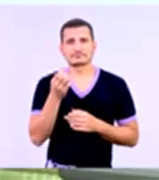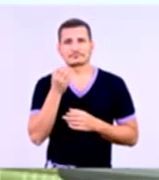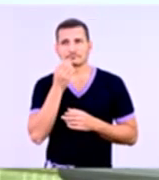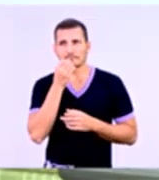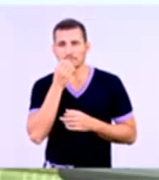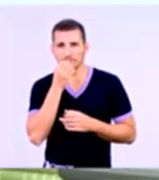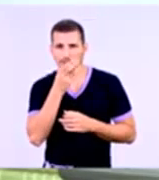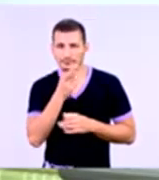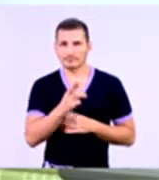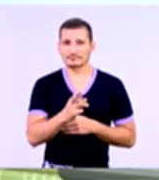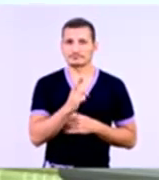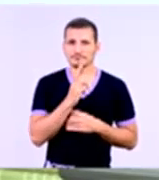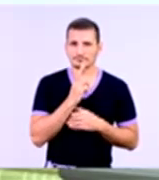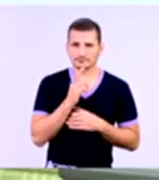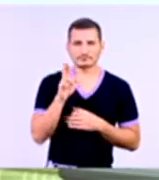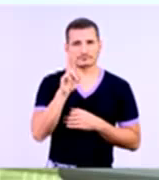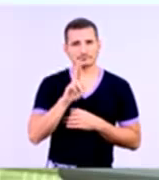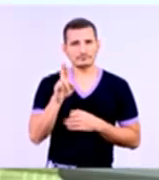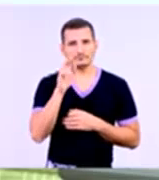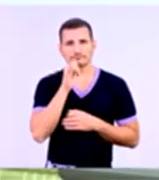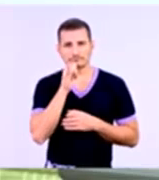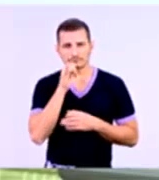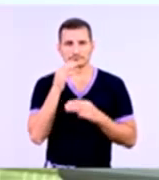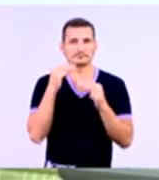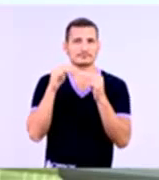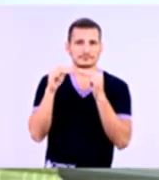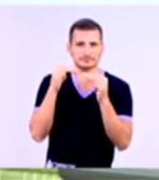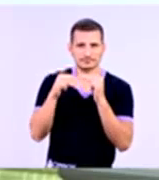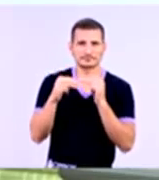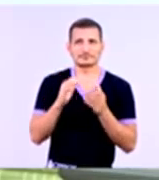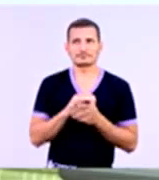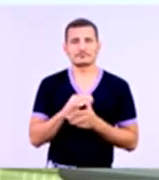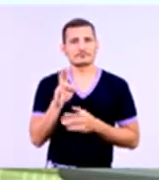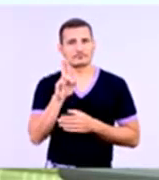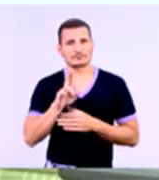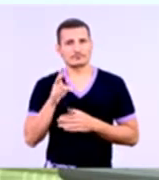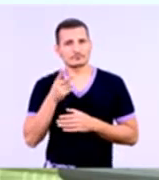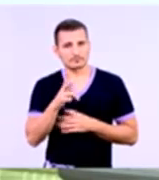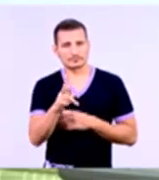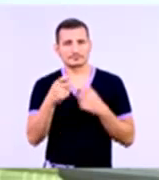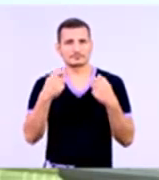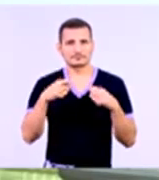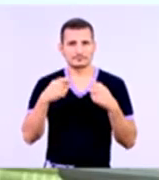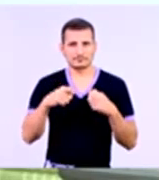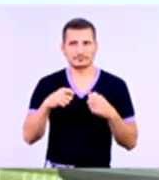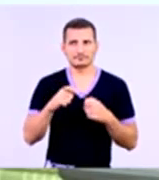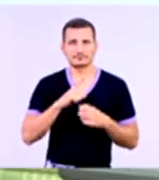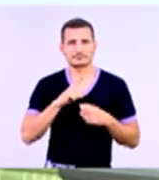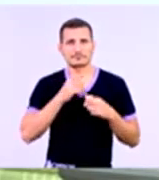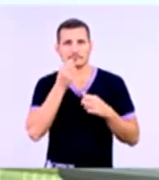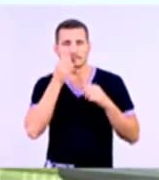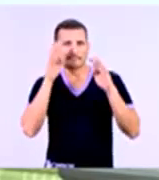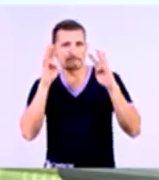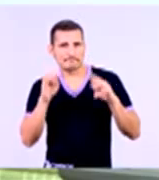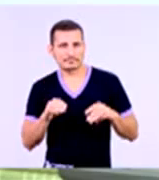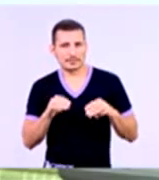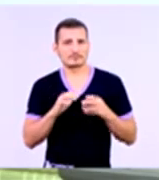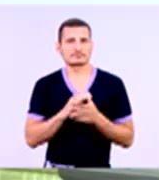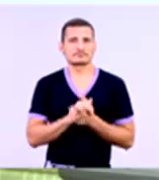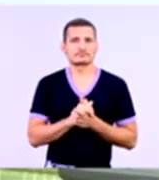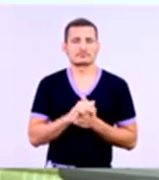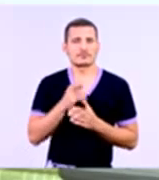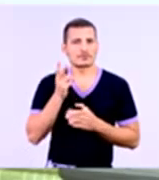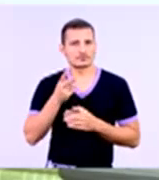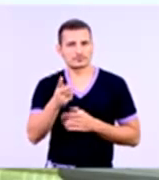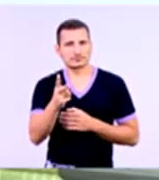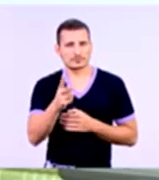bom feedback, utilizando, por exemplo, mensagens. O usuário sempre precisa estar bem instruído para continuidade